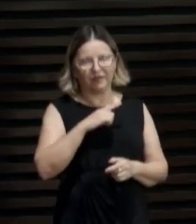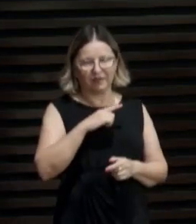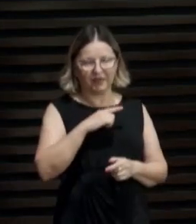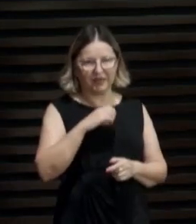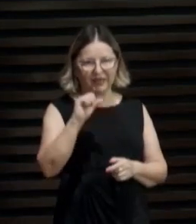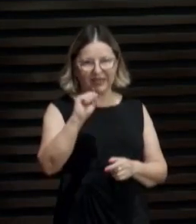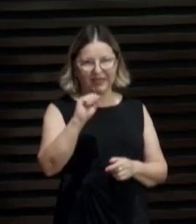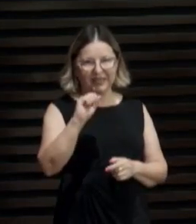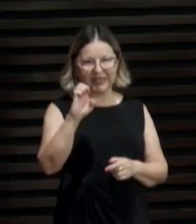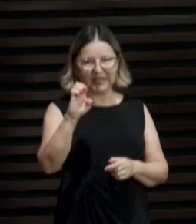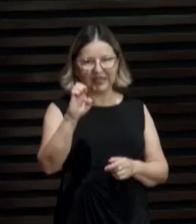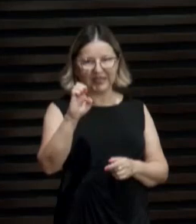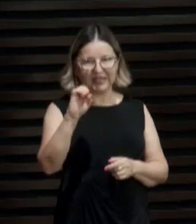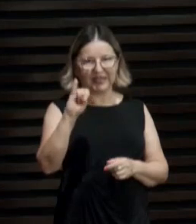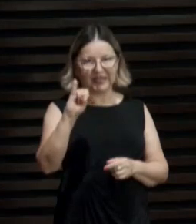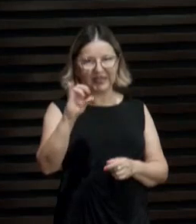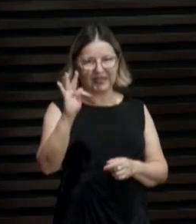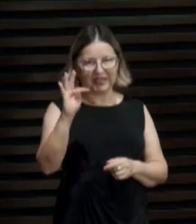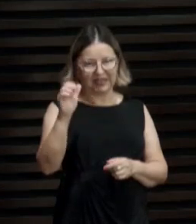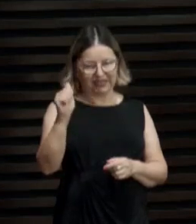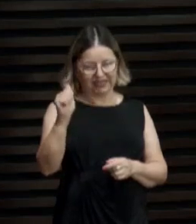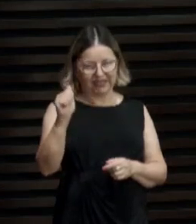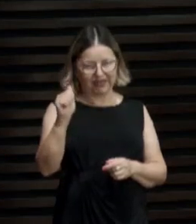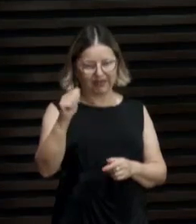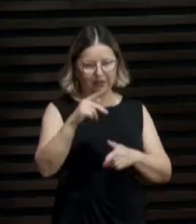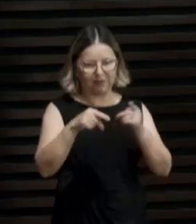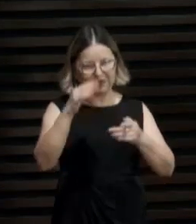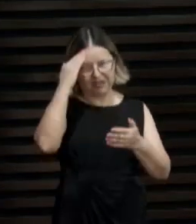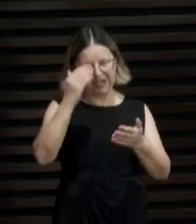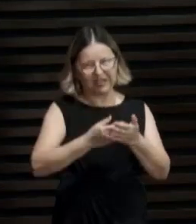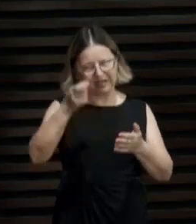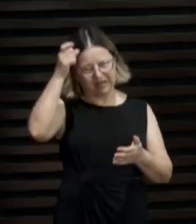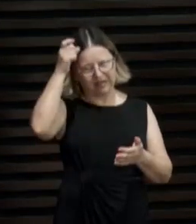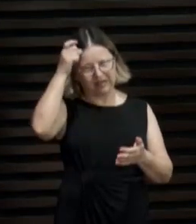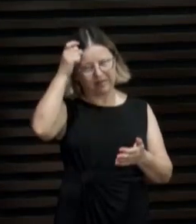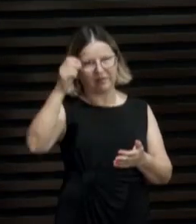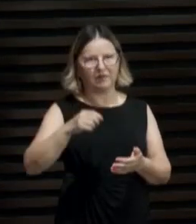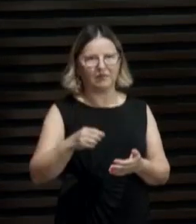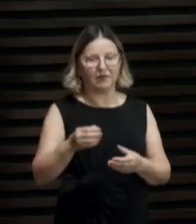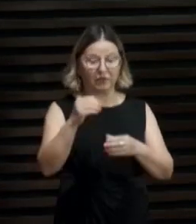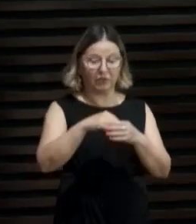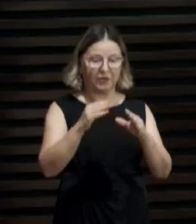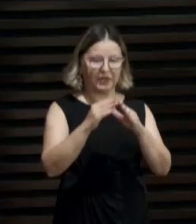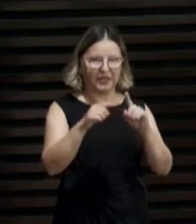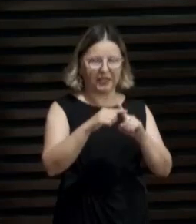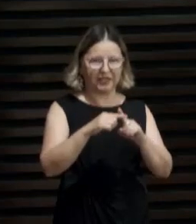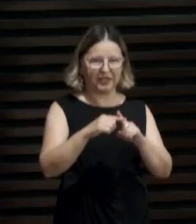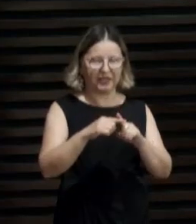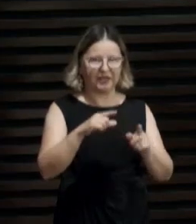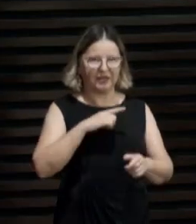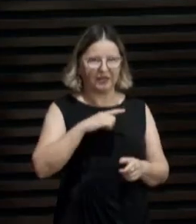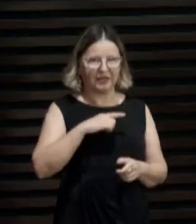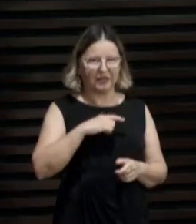da igreja há a congregação de Satanás. No meio da igreja há joio. No meio da